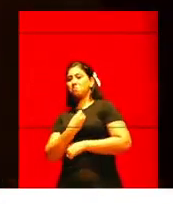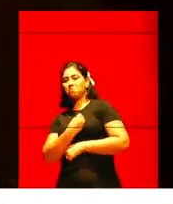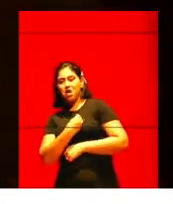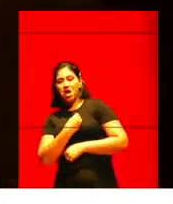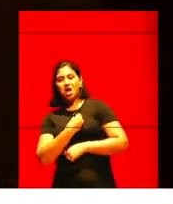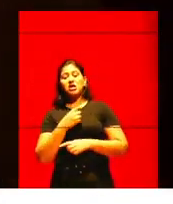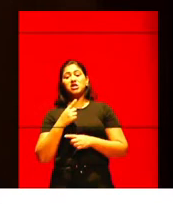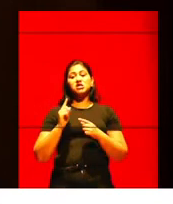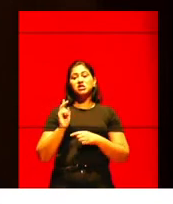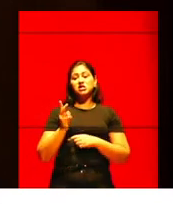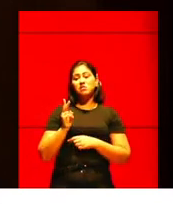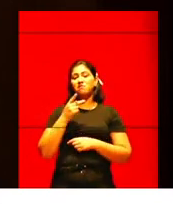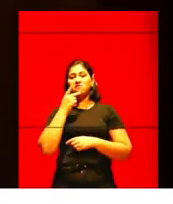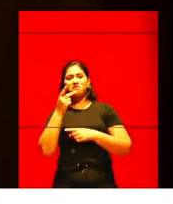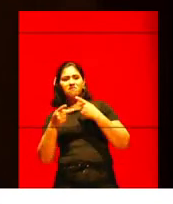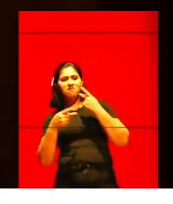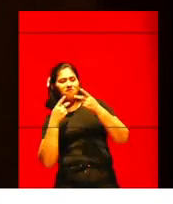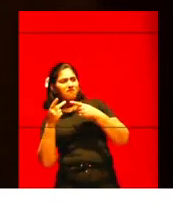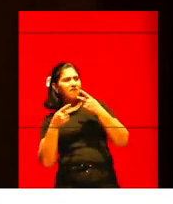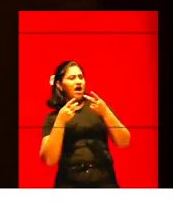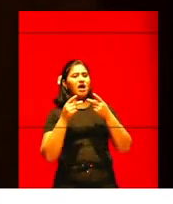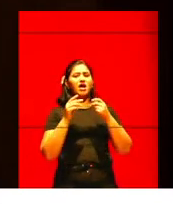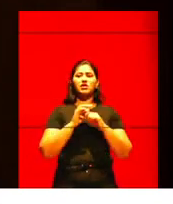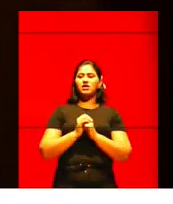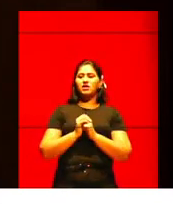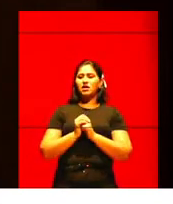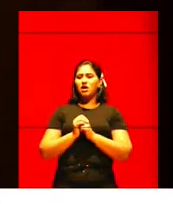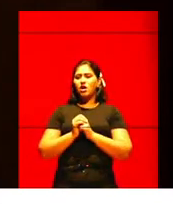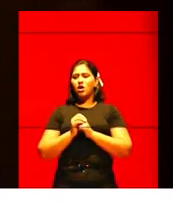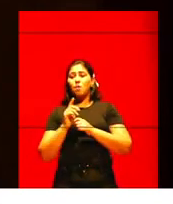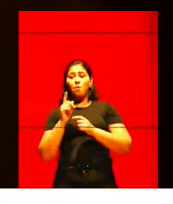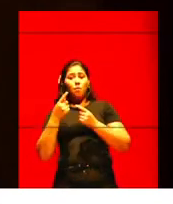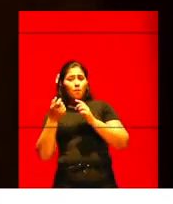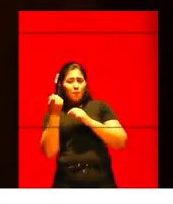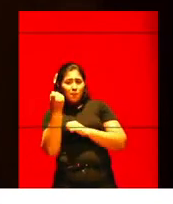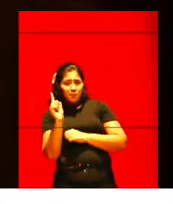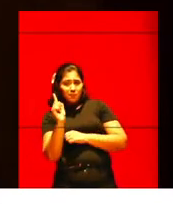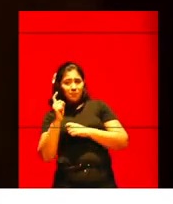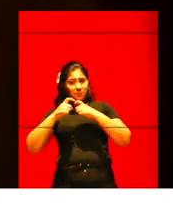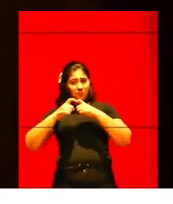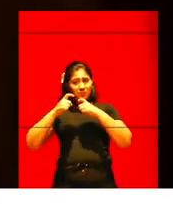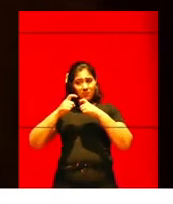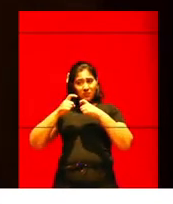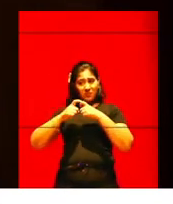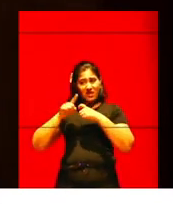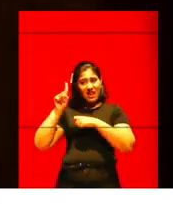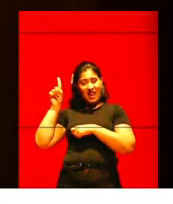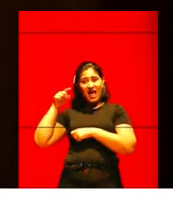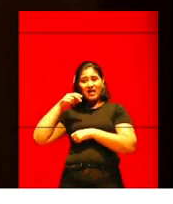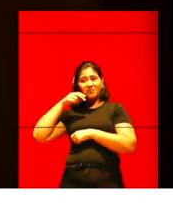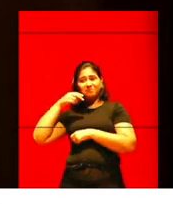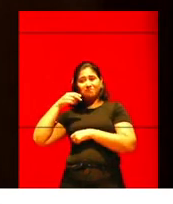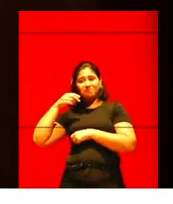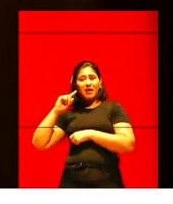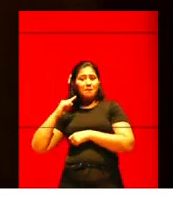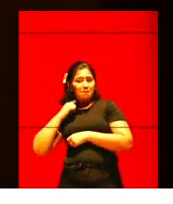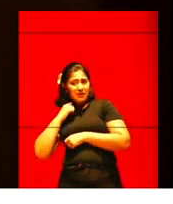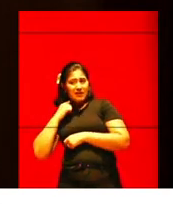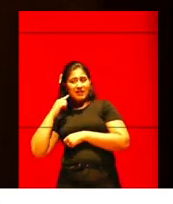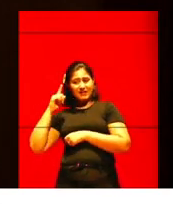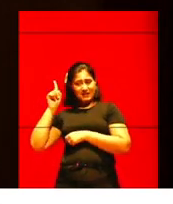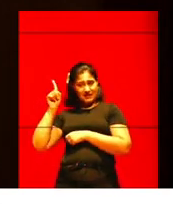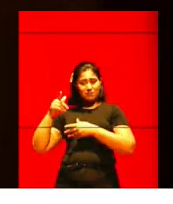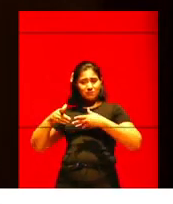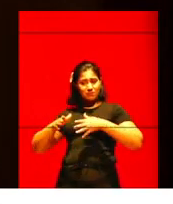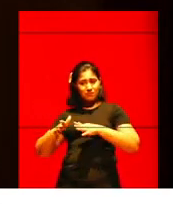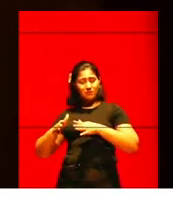um cara que vai falar sobre a linguagem do sertão. Ele era médico, andava no sertão mineiro, em Minas tem sertão, andava